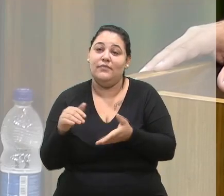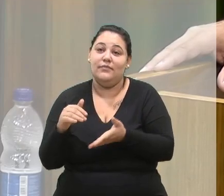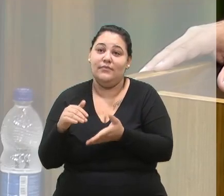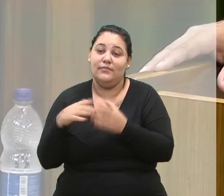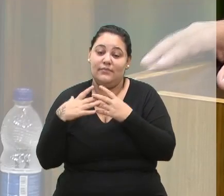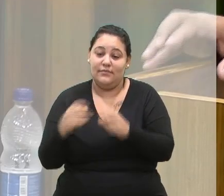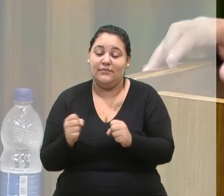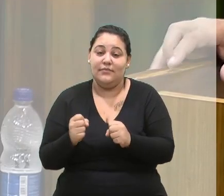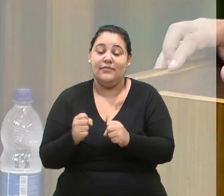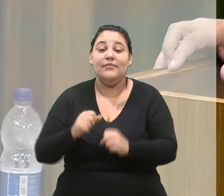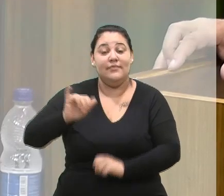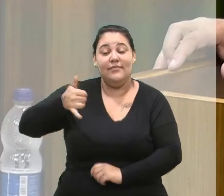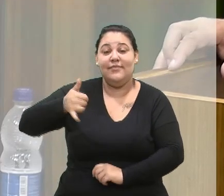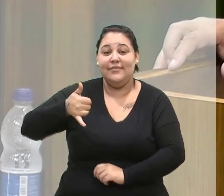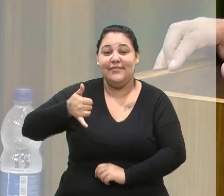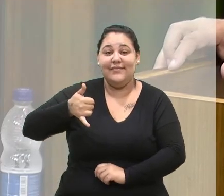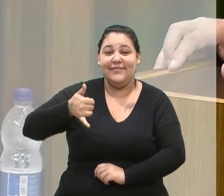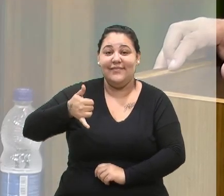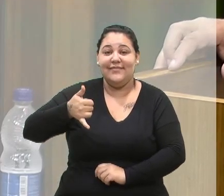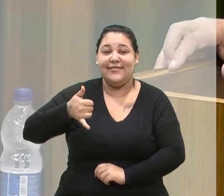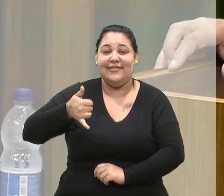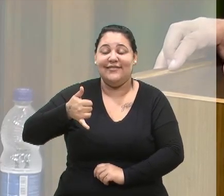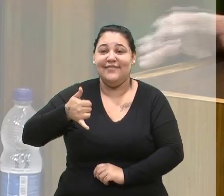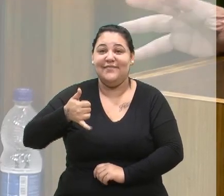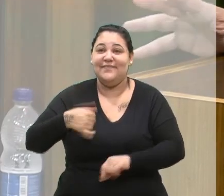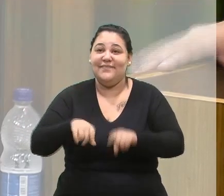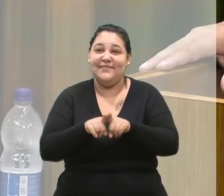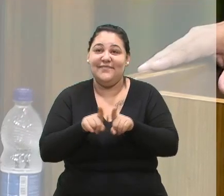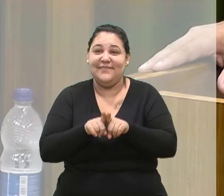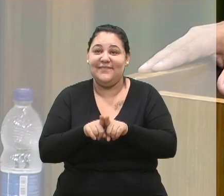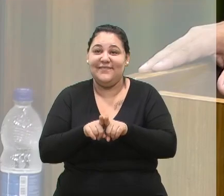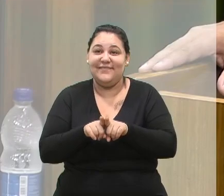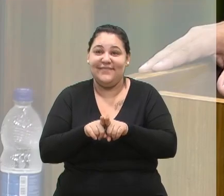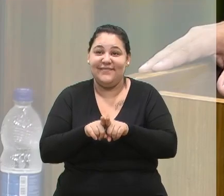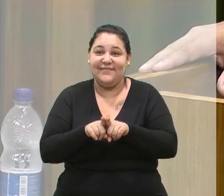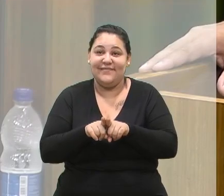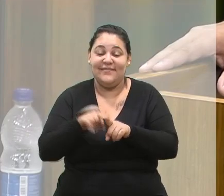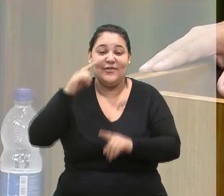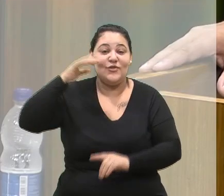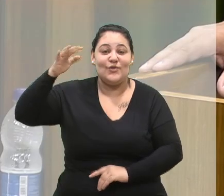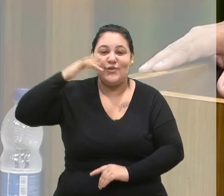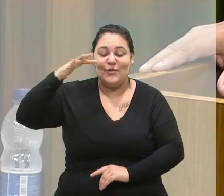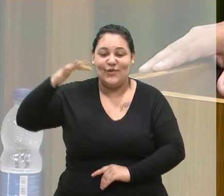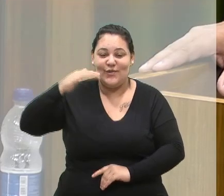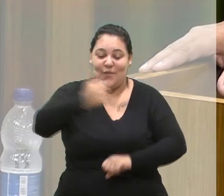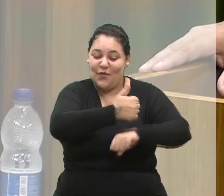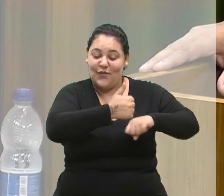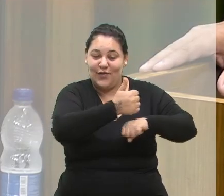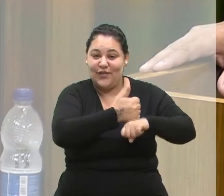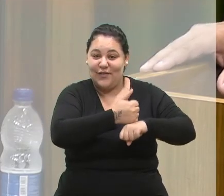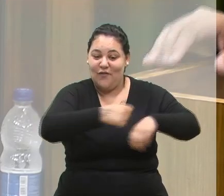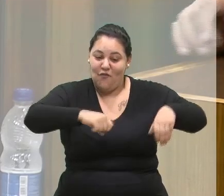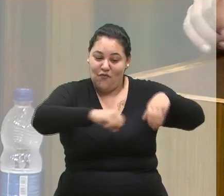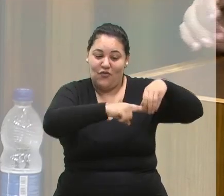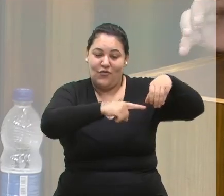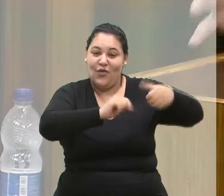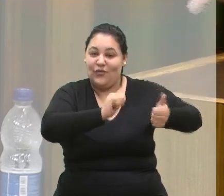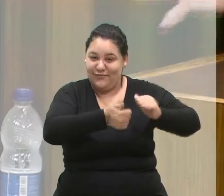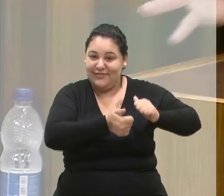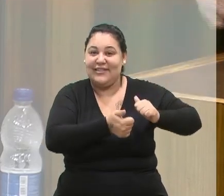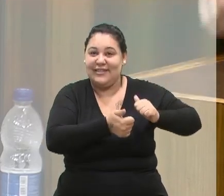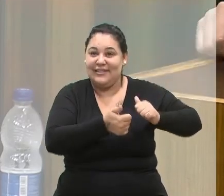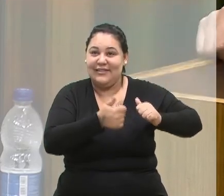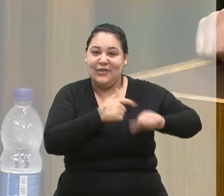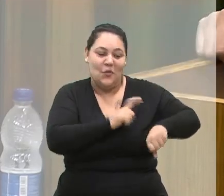Clube Juventude, lá nas categorias de base. Aquele sonho de ser jogador de futebol. No momento, não